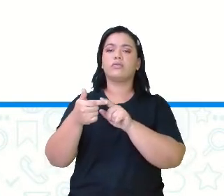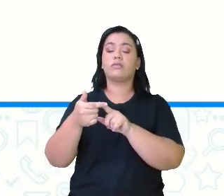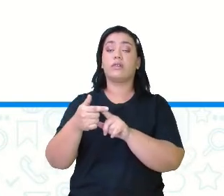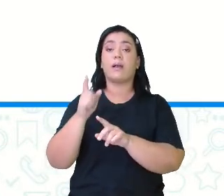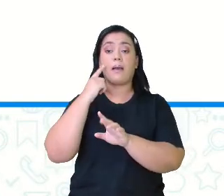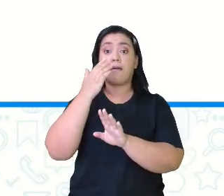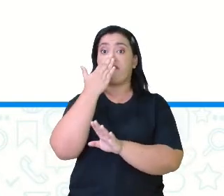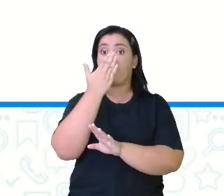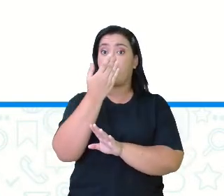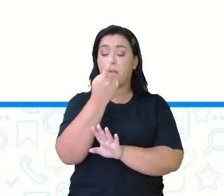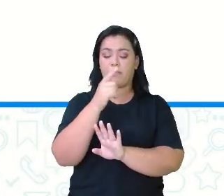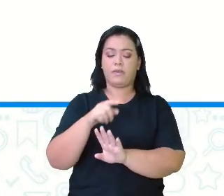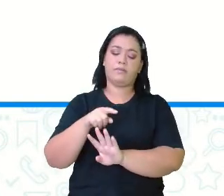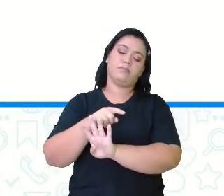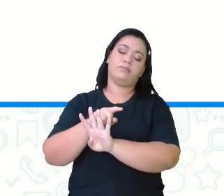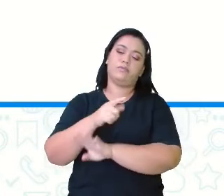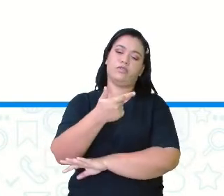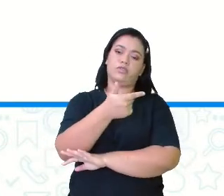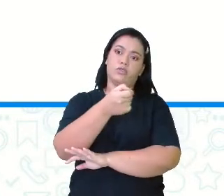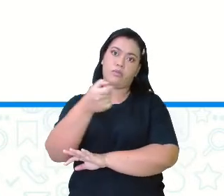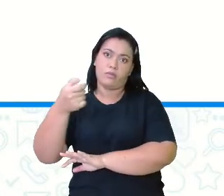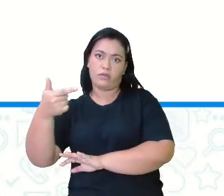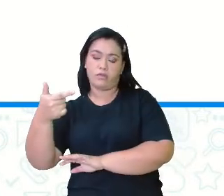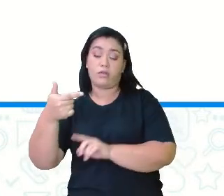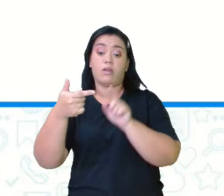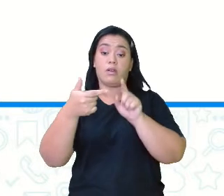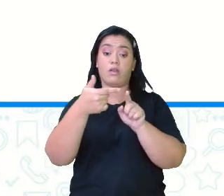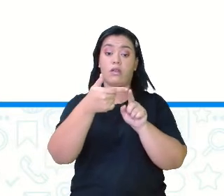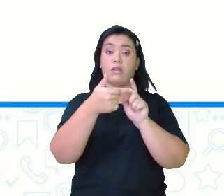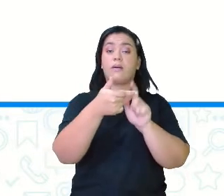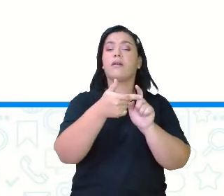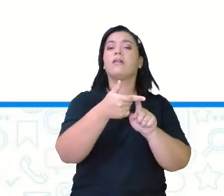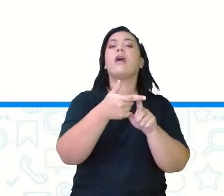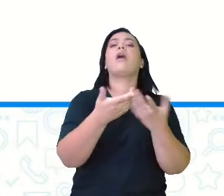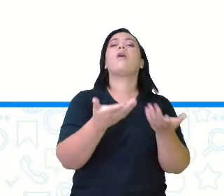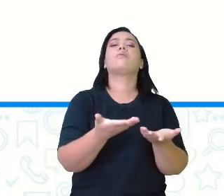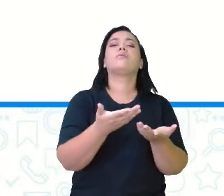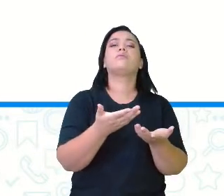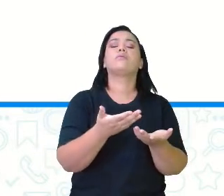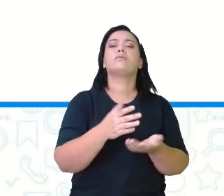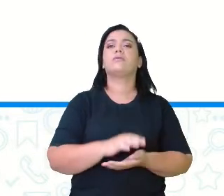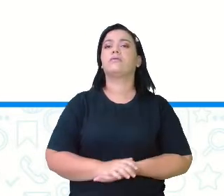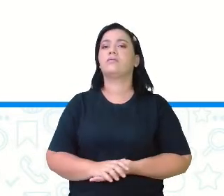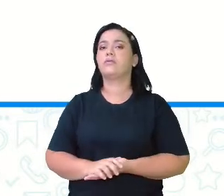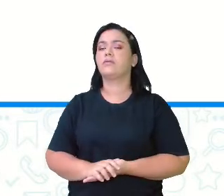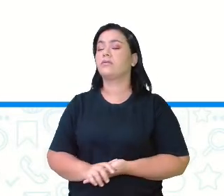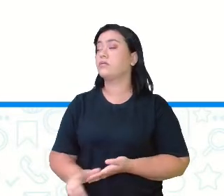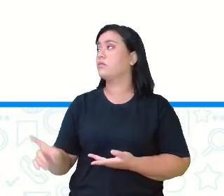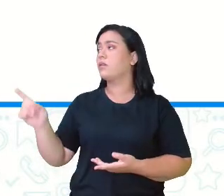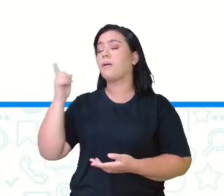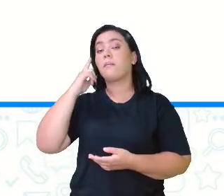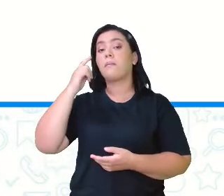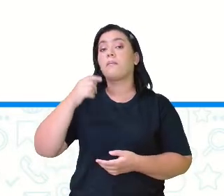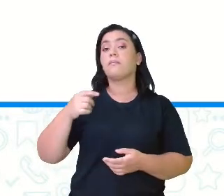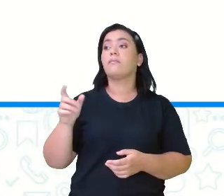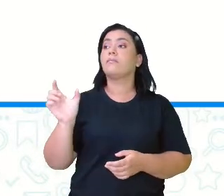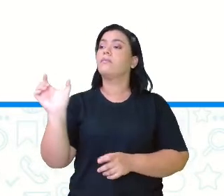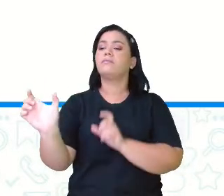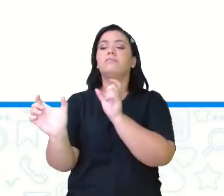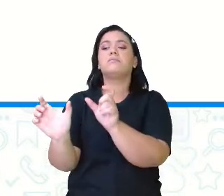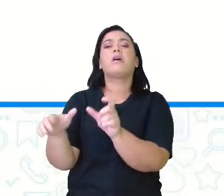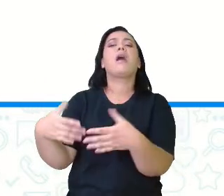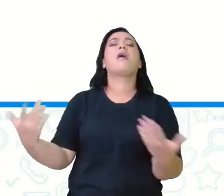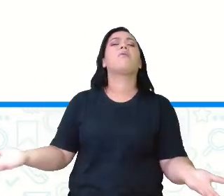da frente. E aí, você sabe onde é que eu vou colocar? Em qual ordem? Se é primeira,